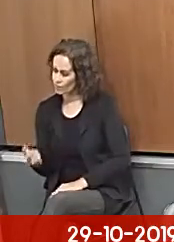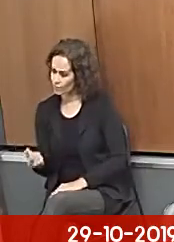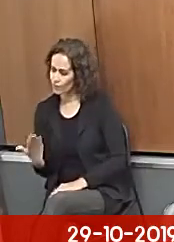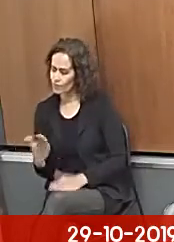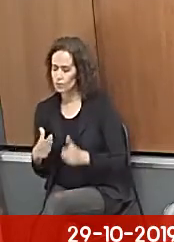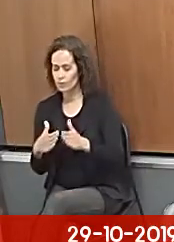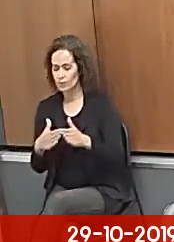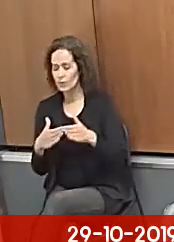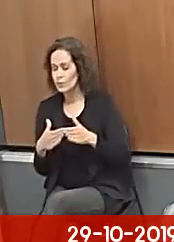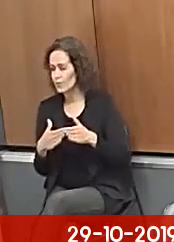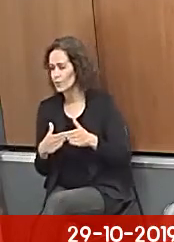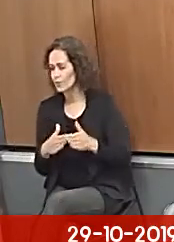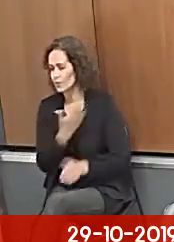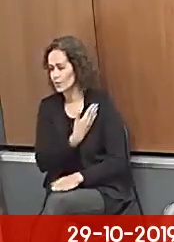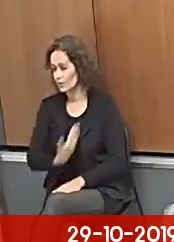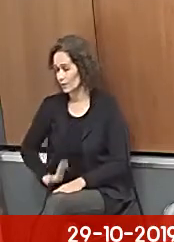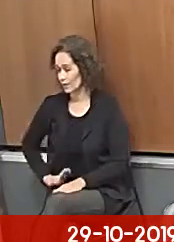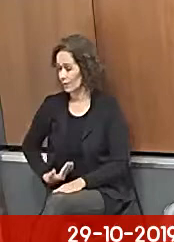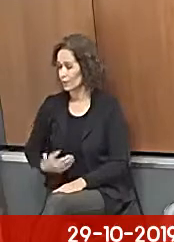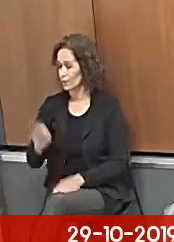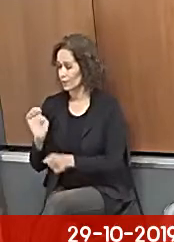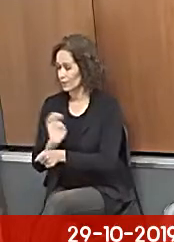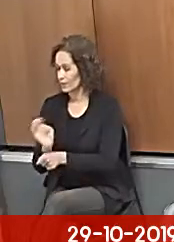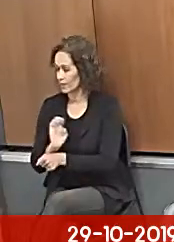pedido ao governo do Estado.